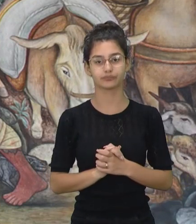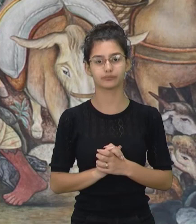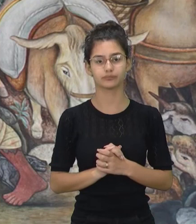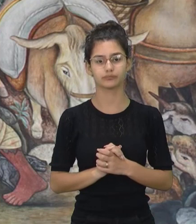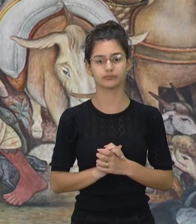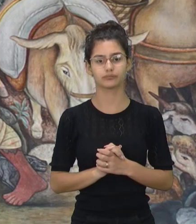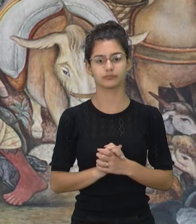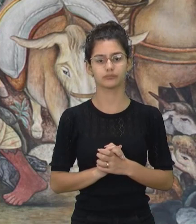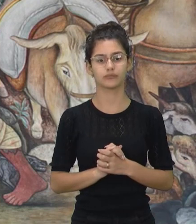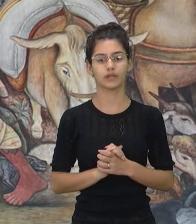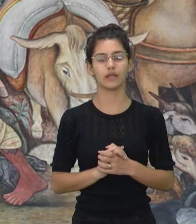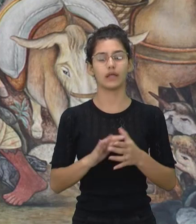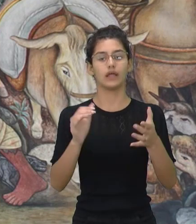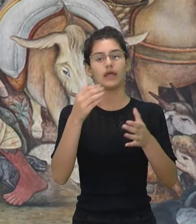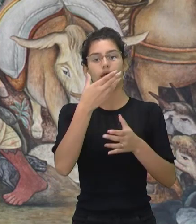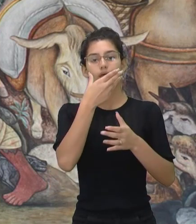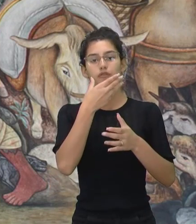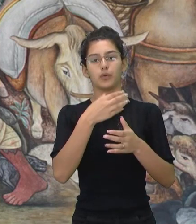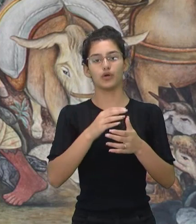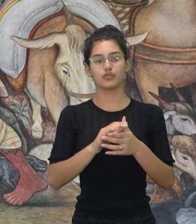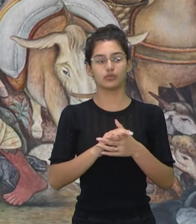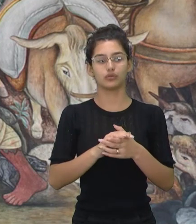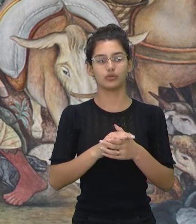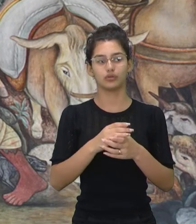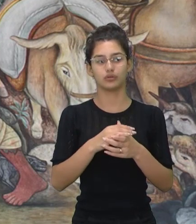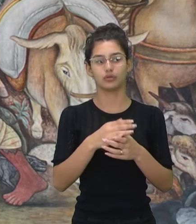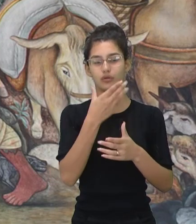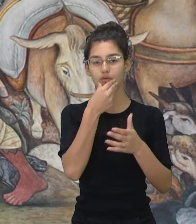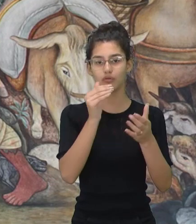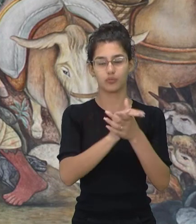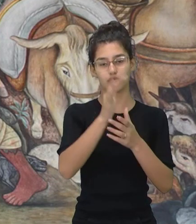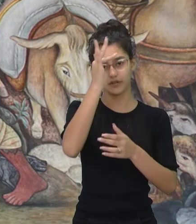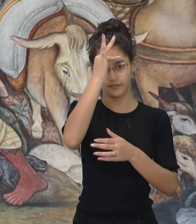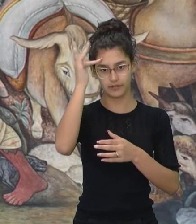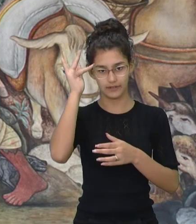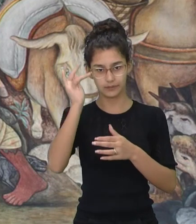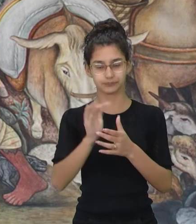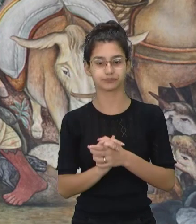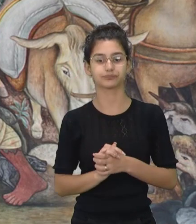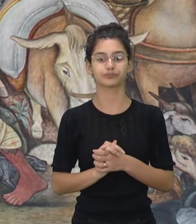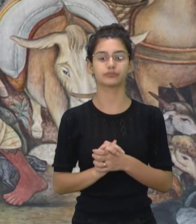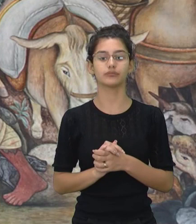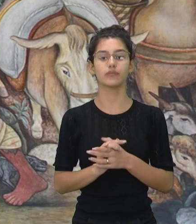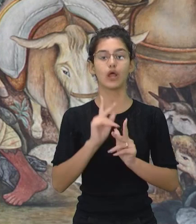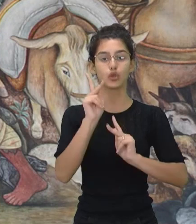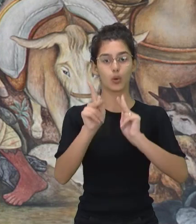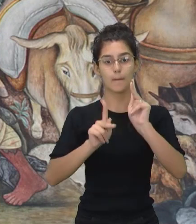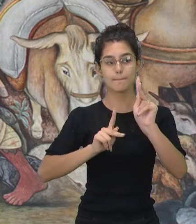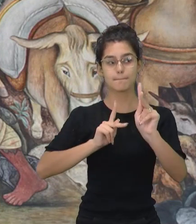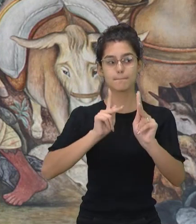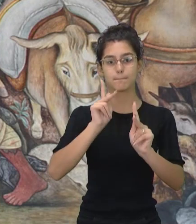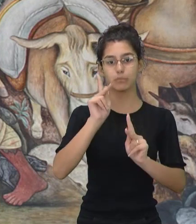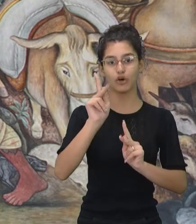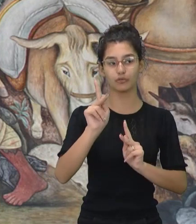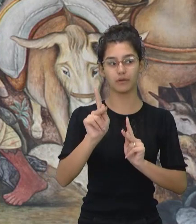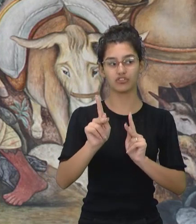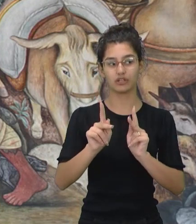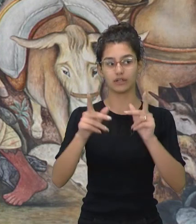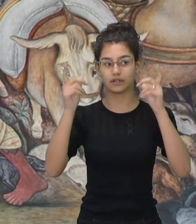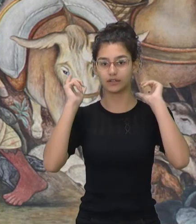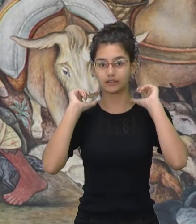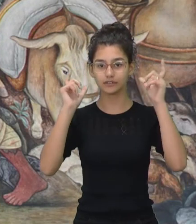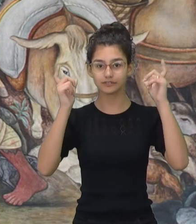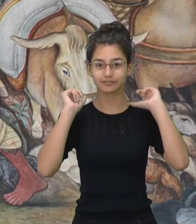era o marido mesmo da Frida Kahlo. Essa obra é incrível, ela se chama Epopeia do Povo Mexicano, né? Ele narra